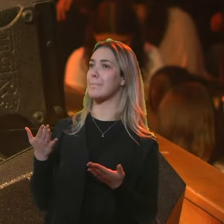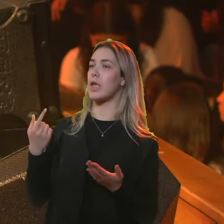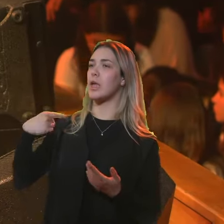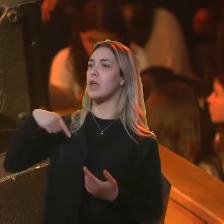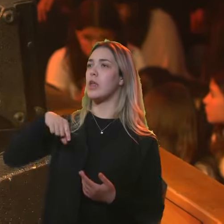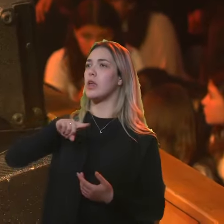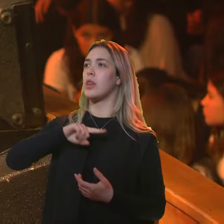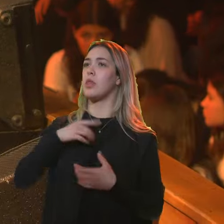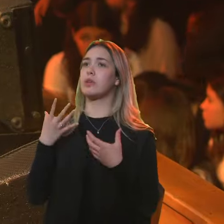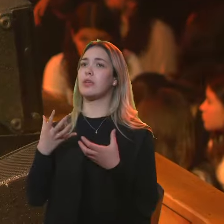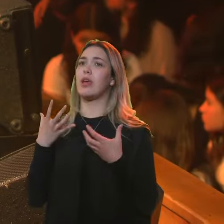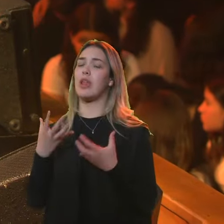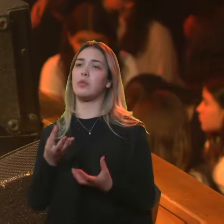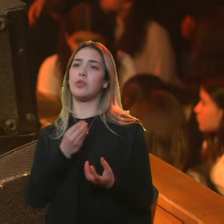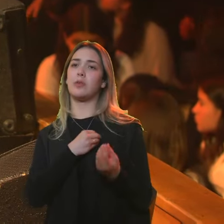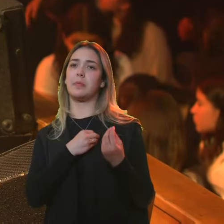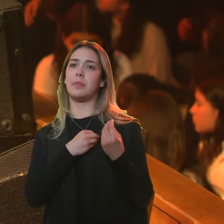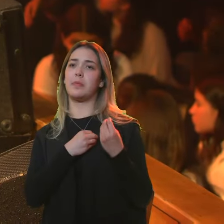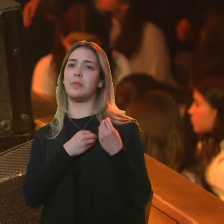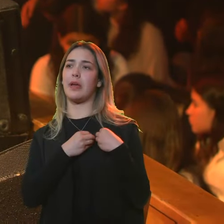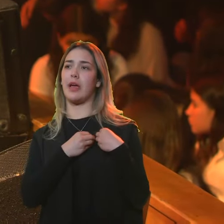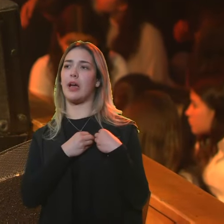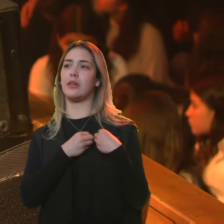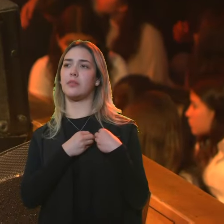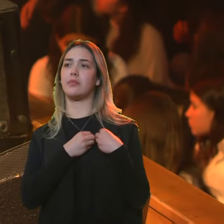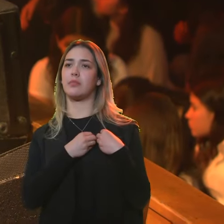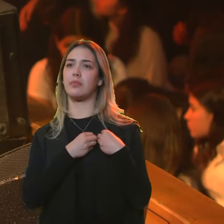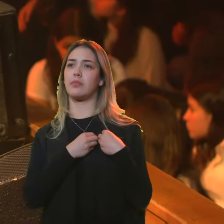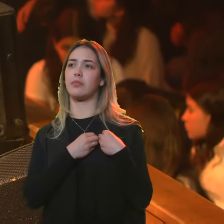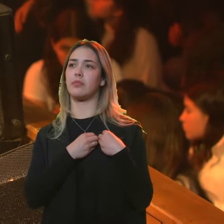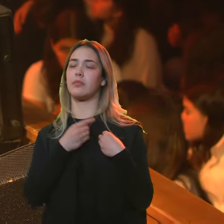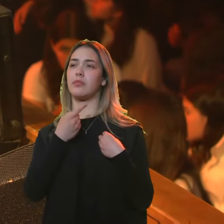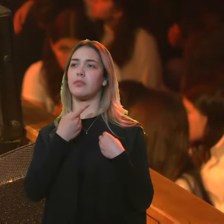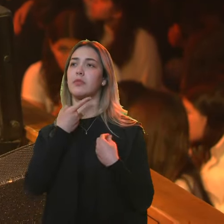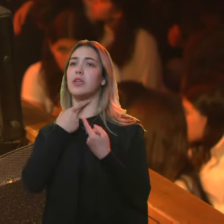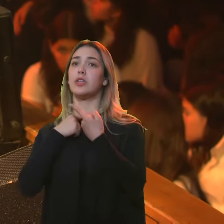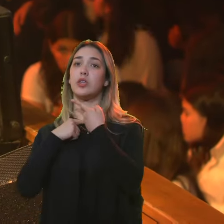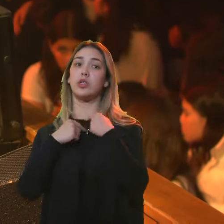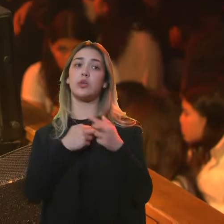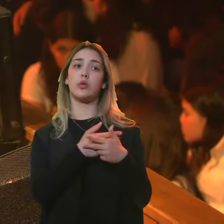esposa que o Senhor nos deu, com o esposo, com o namorado que o Senhor nos deu, nos perdoa.